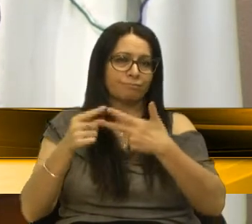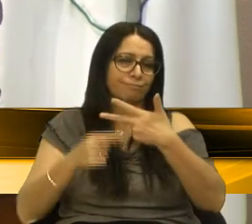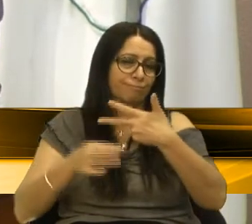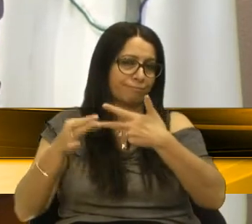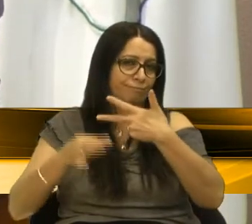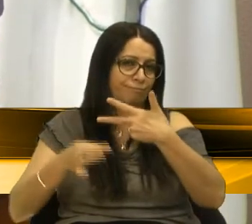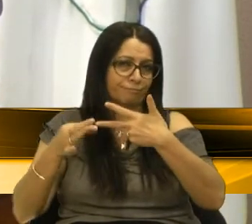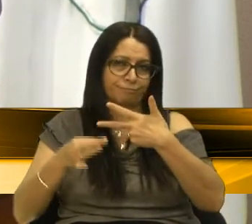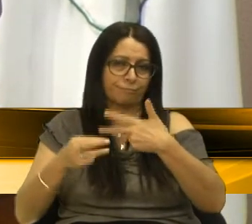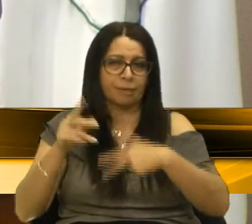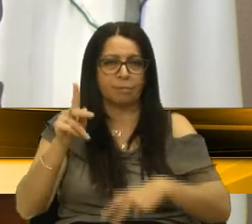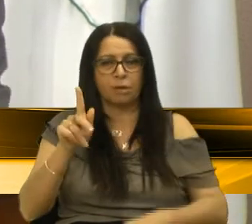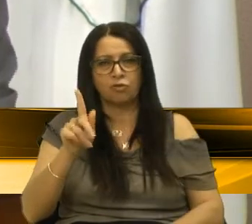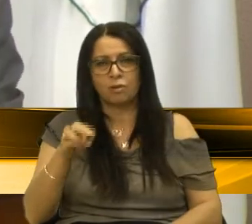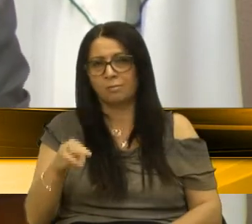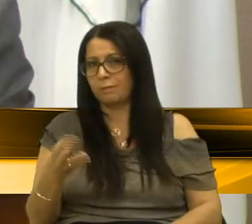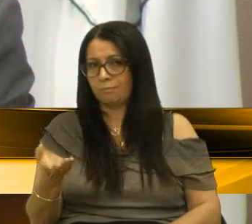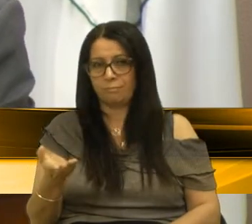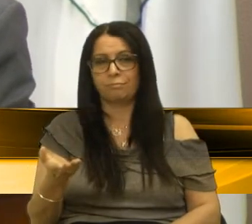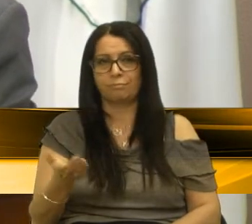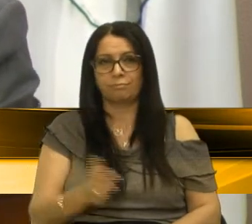pela PGM.